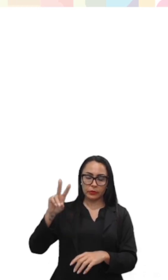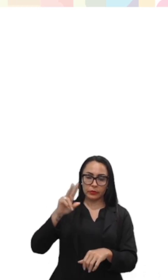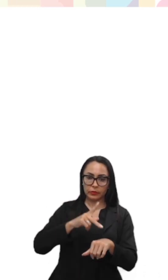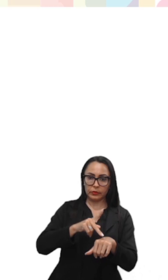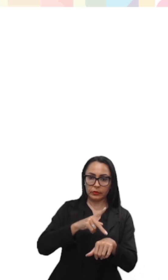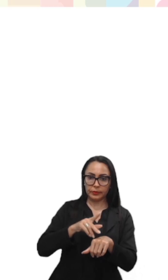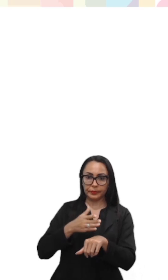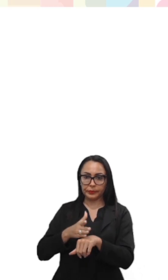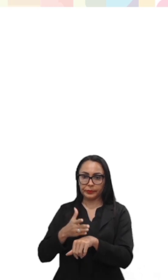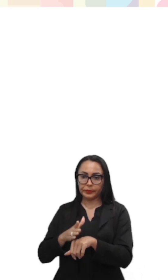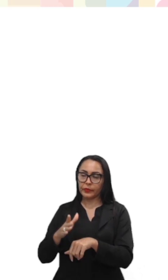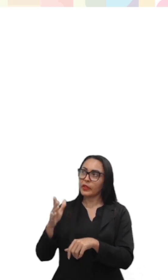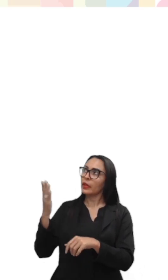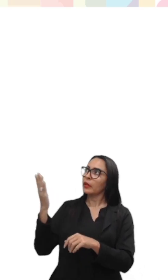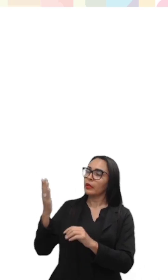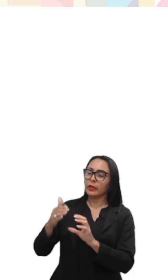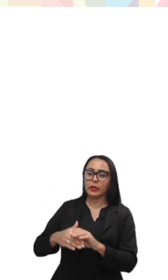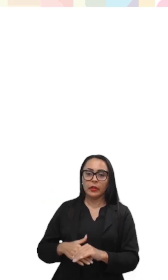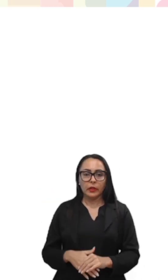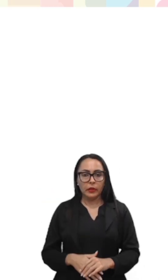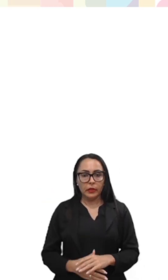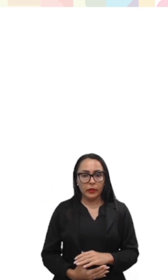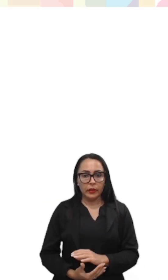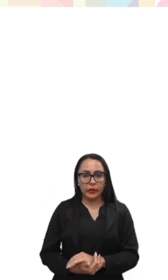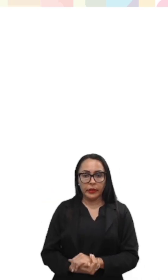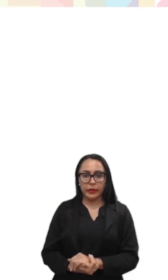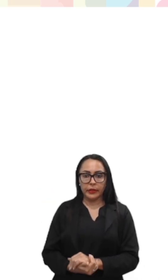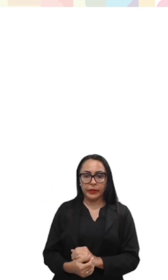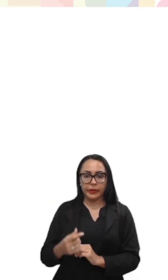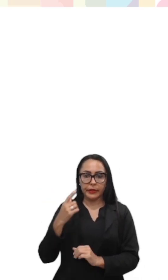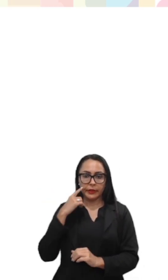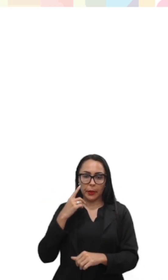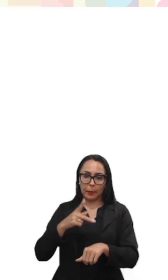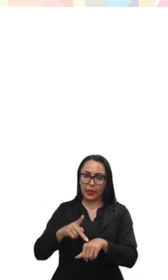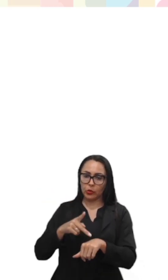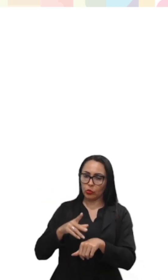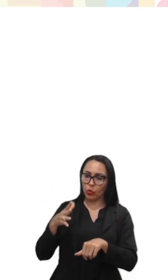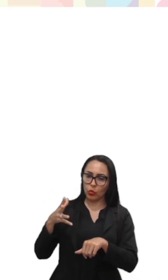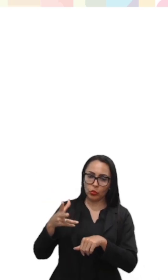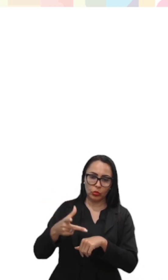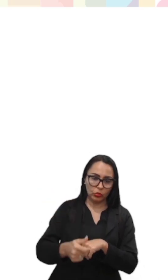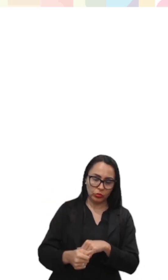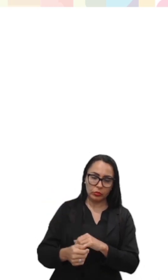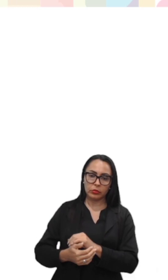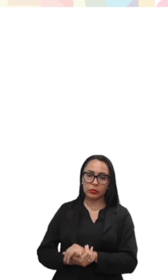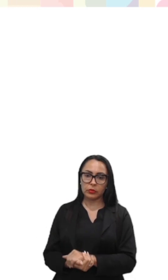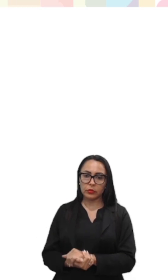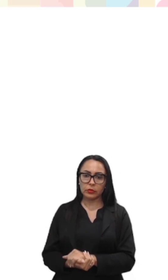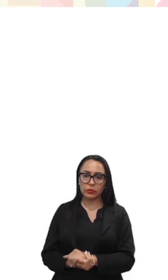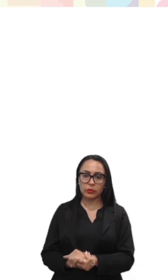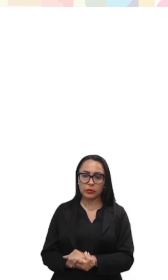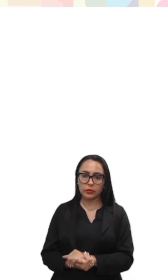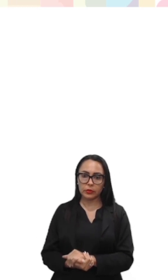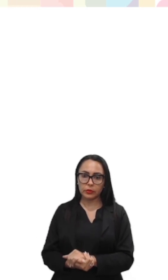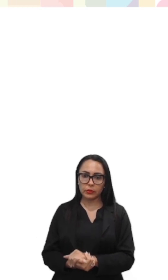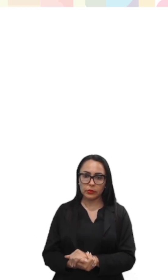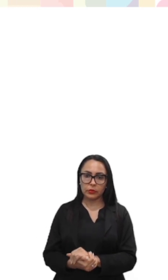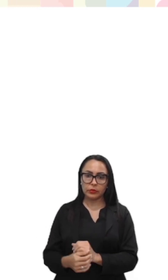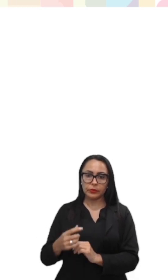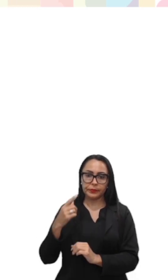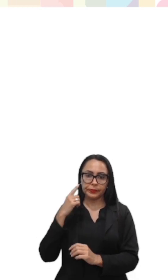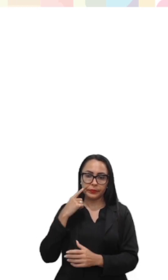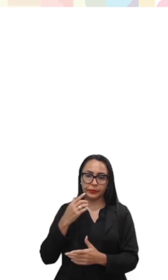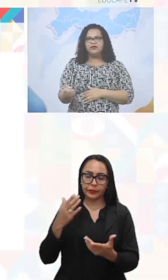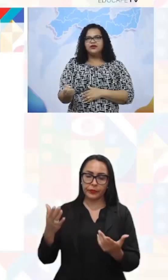branca. Depois tem aí o punho todo preto. Depois está aí como se ele tivesse cortado, então